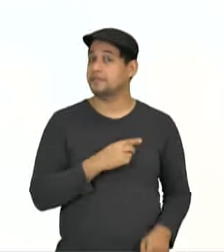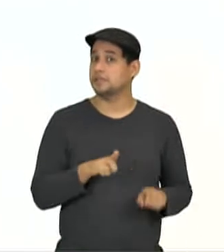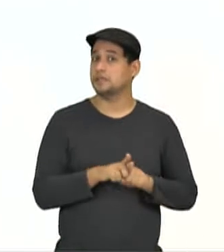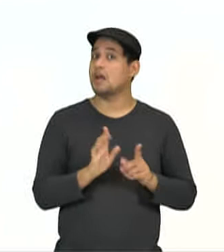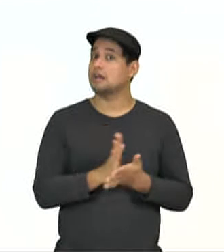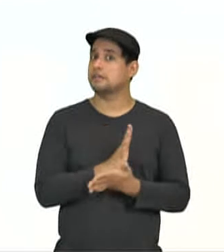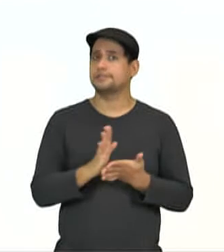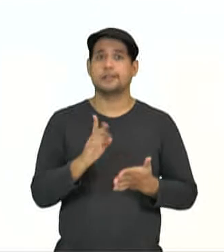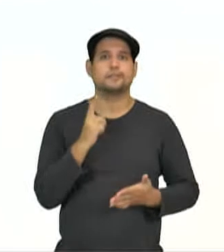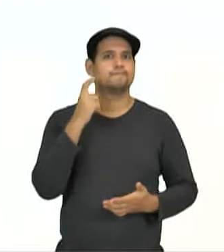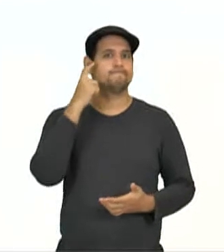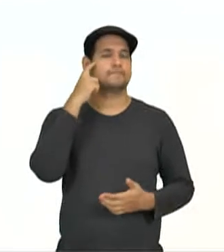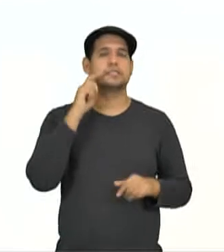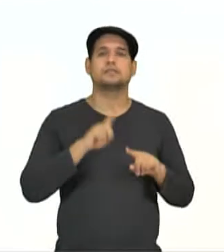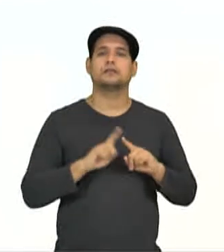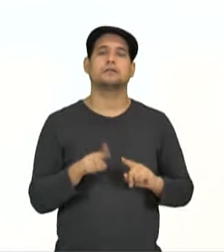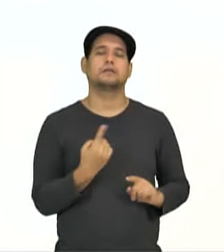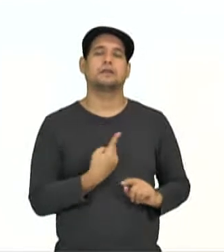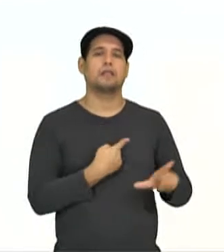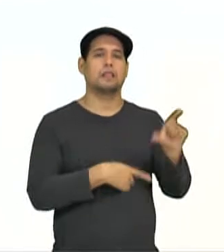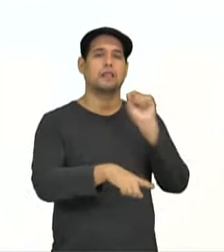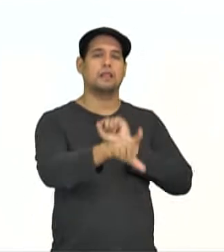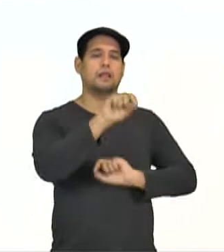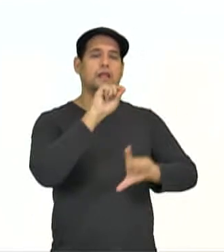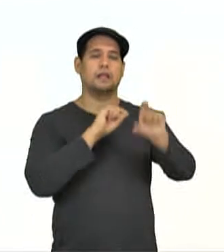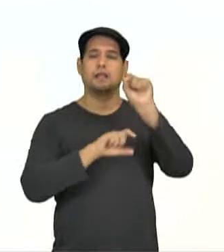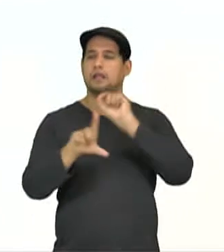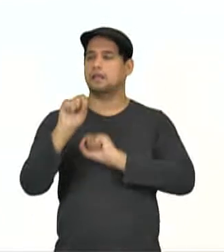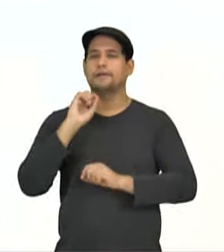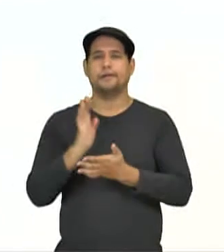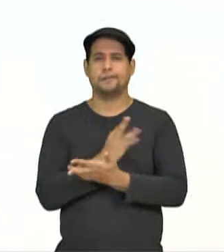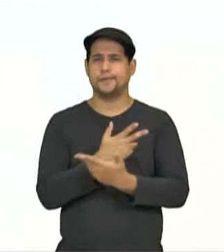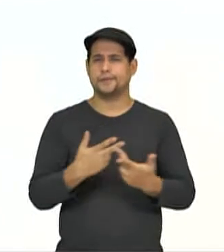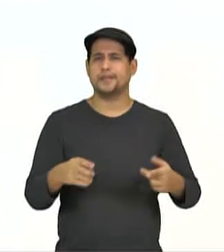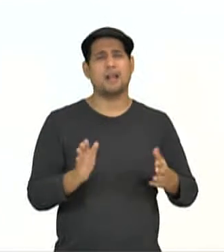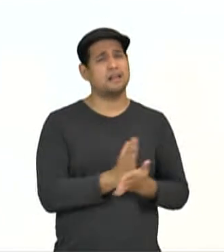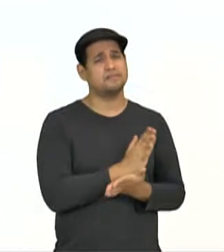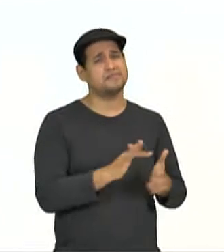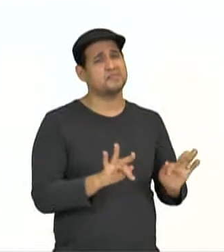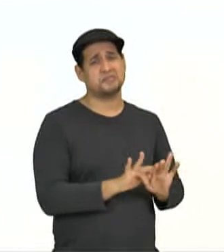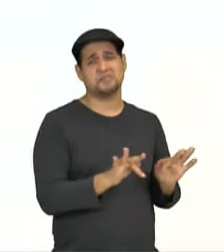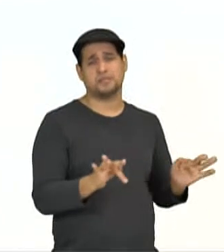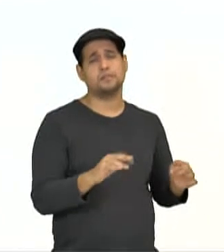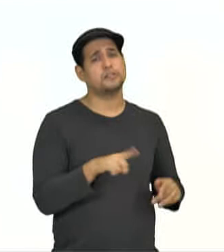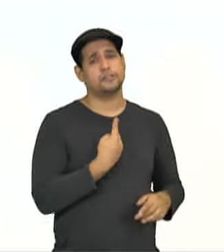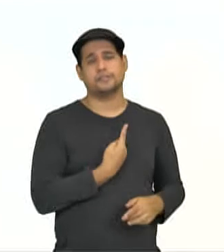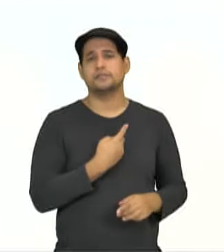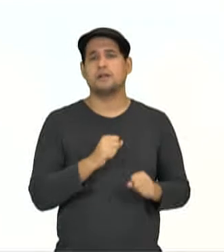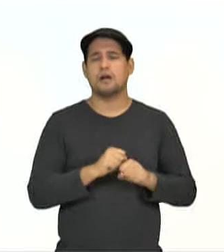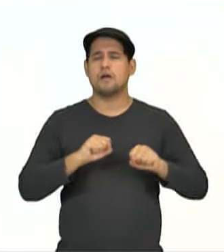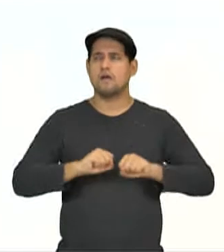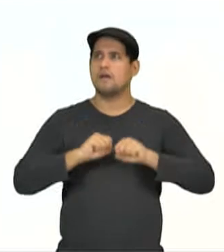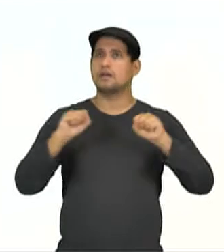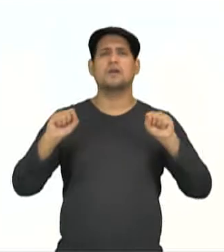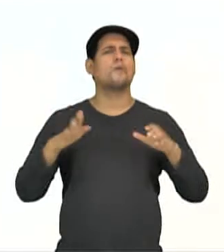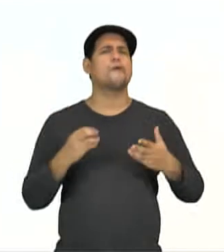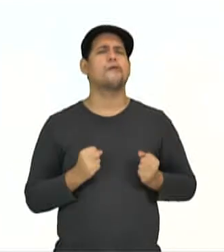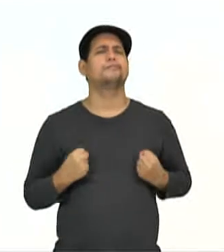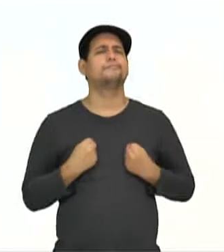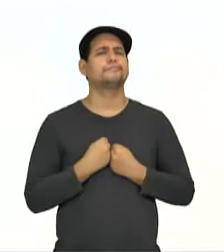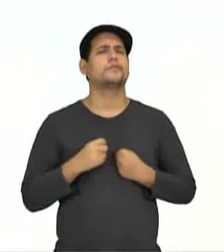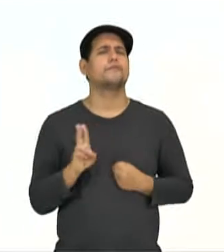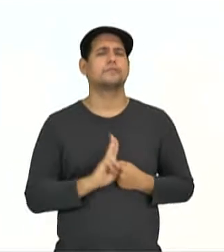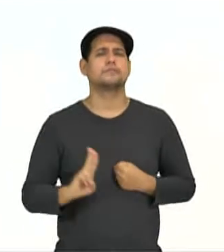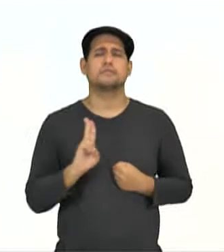que inconscientemente nós tomamos decisões. Desde as mais simples, né? Quando a gente acorda e pensa, ah, qual a roupa eu vou